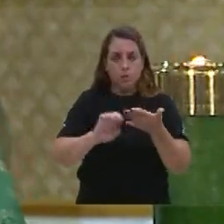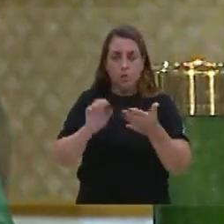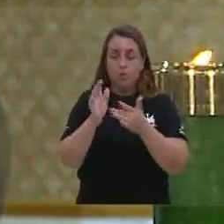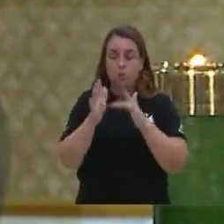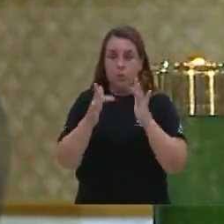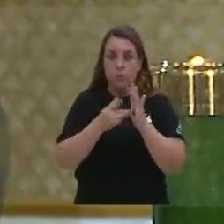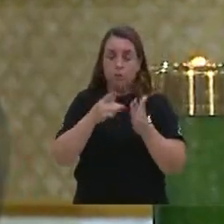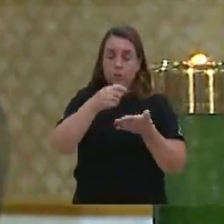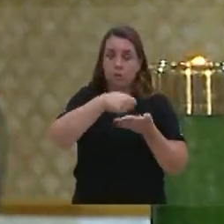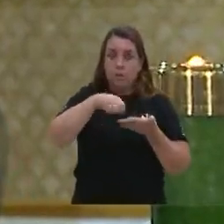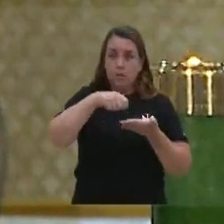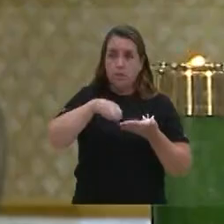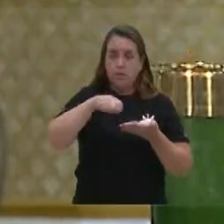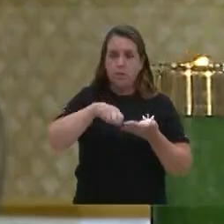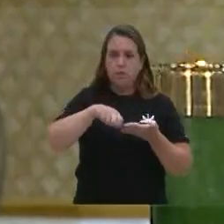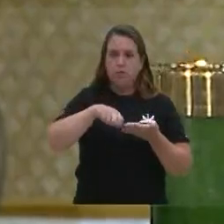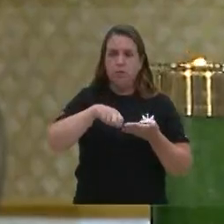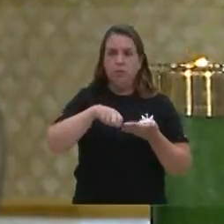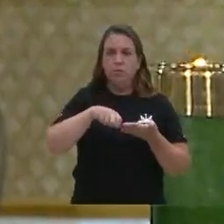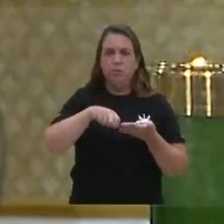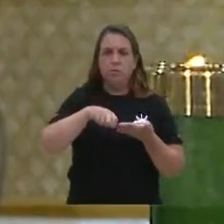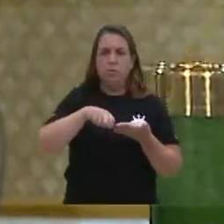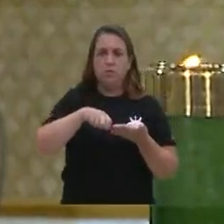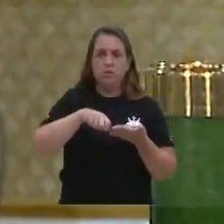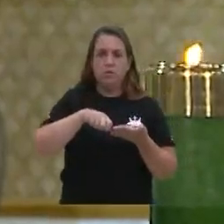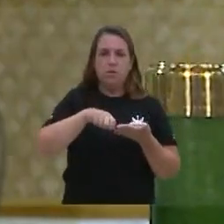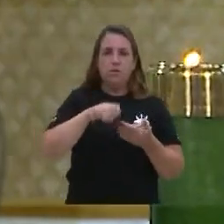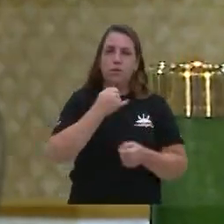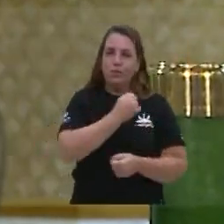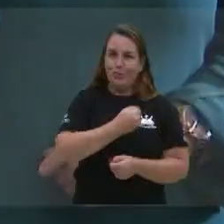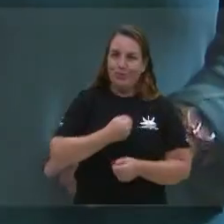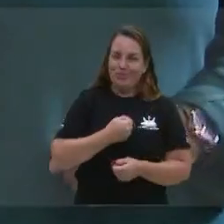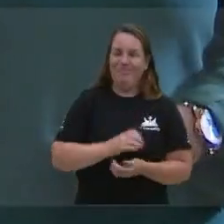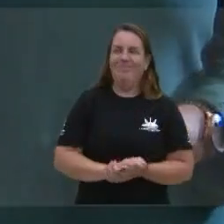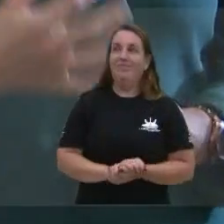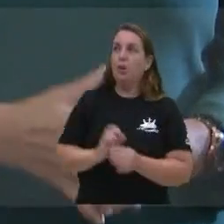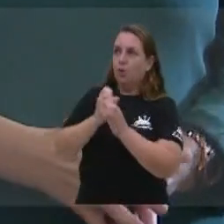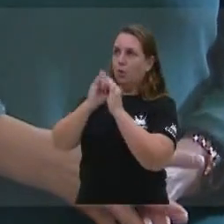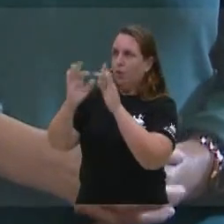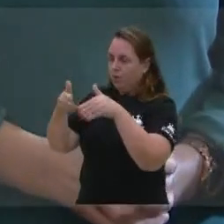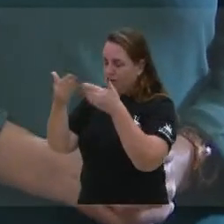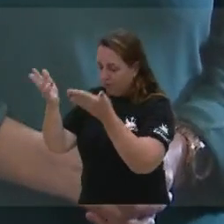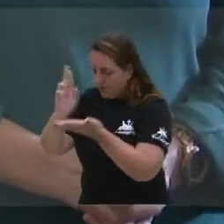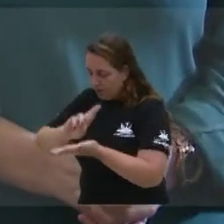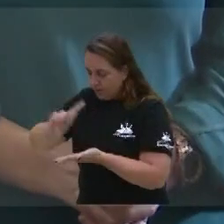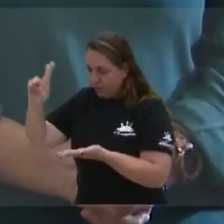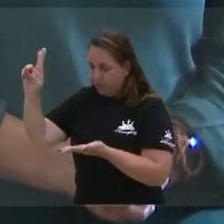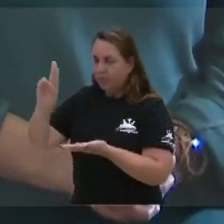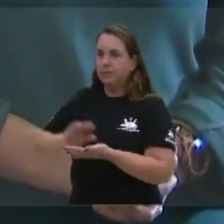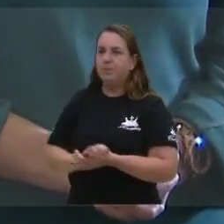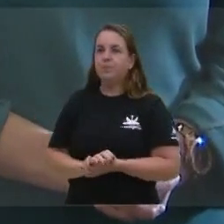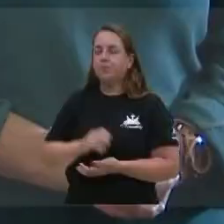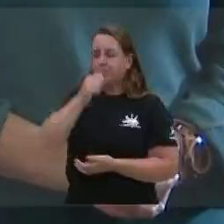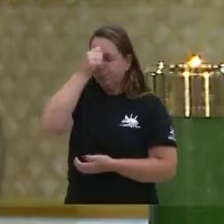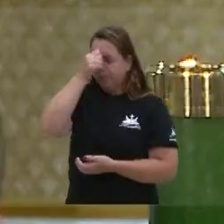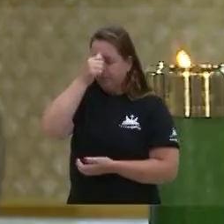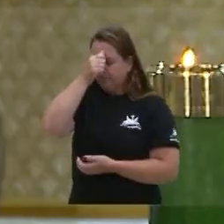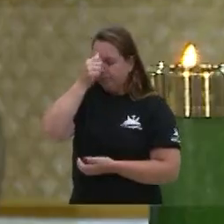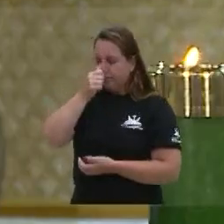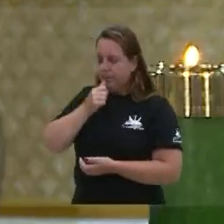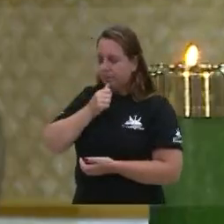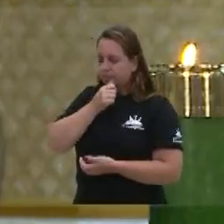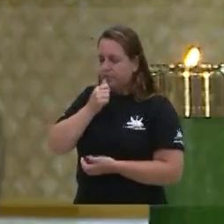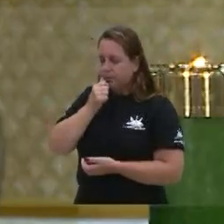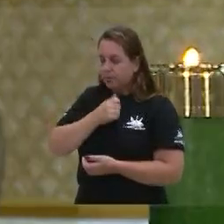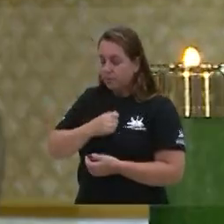Jesus Cristo, segundo João. Glória a vós, Senhor. Naquele